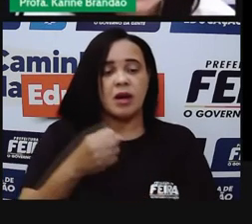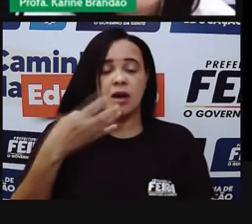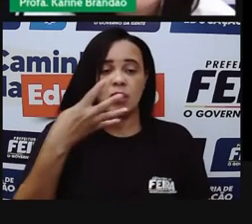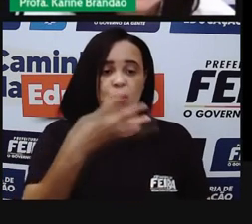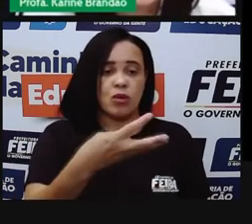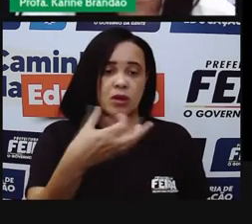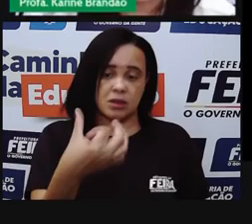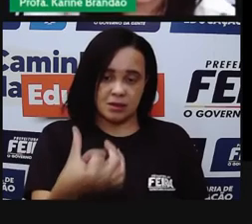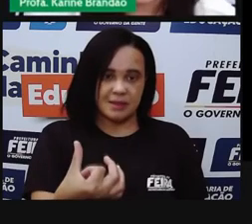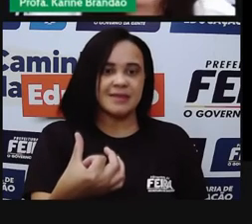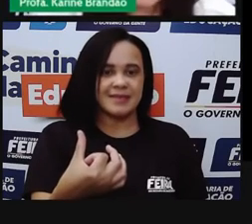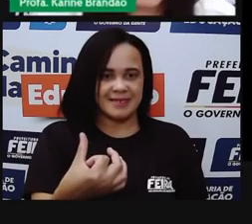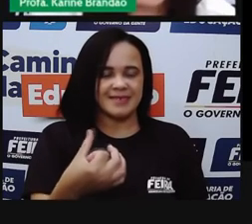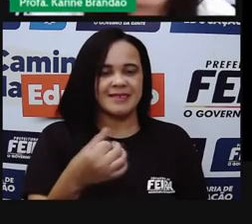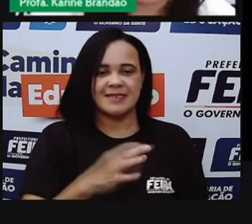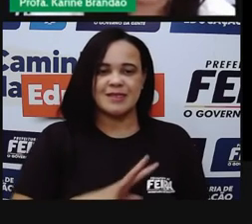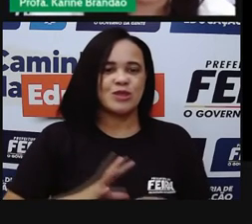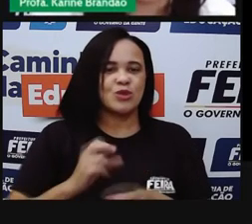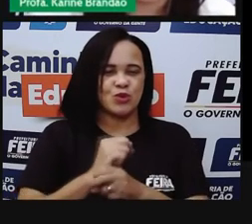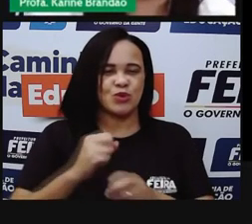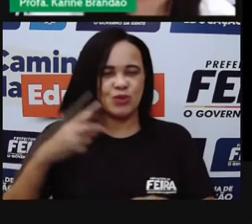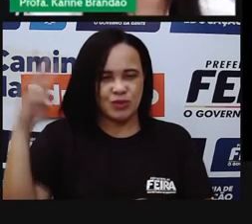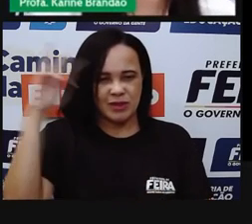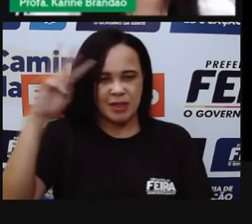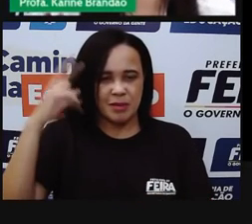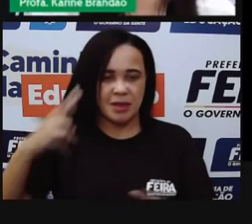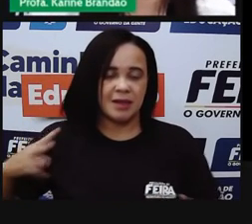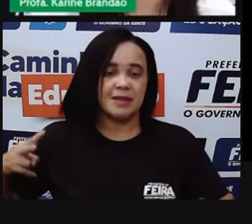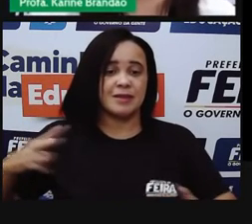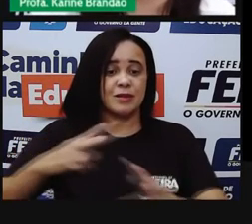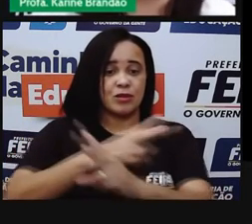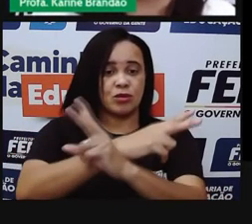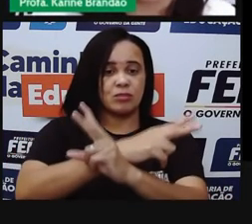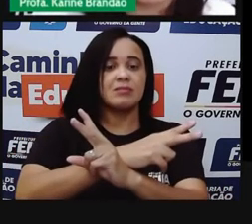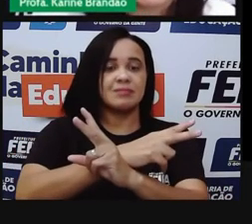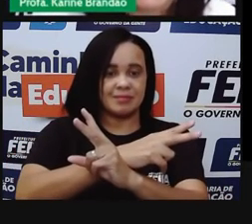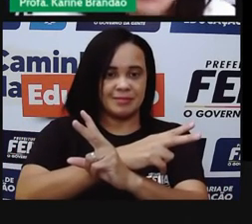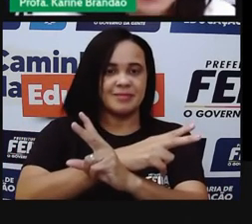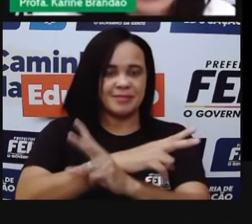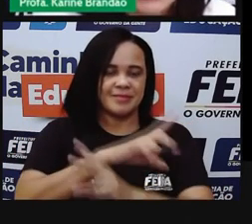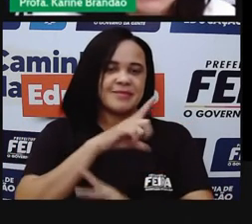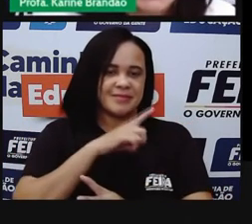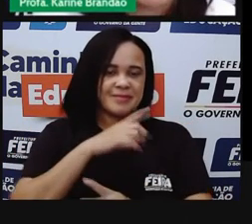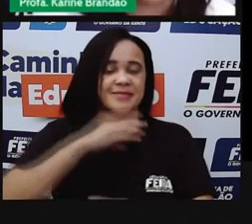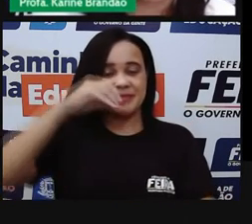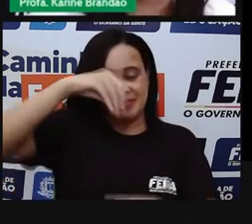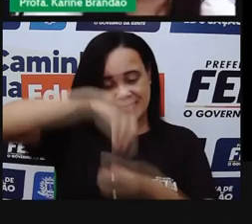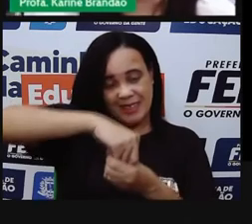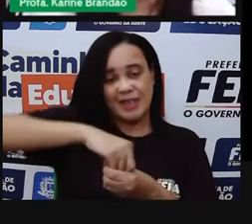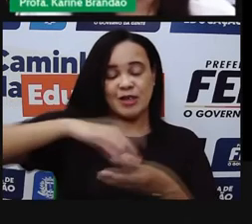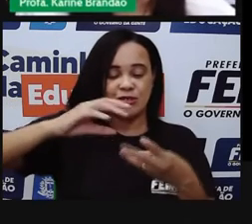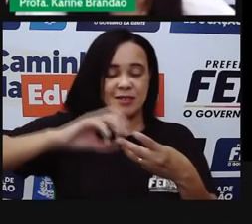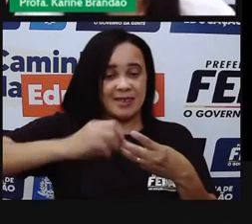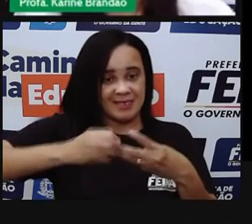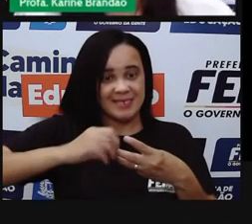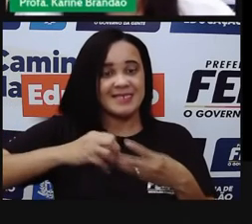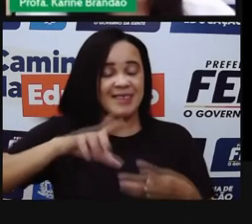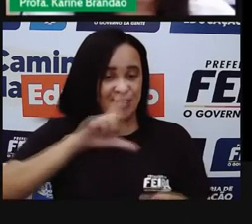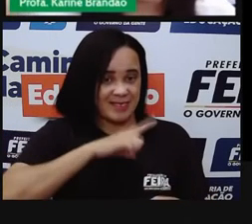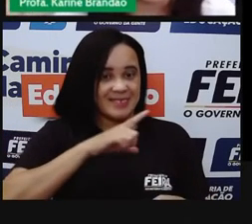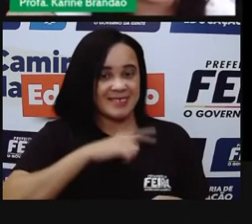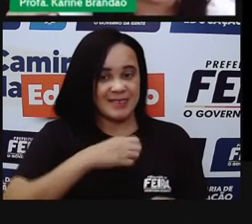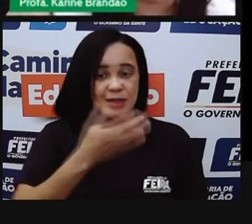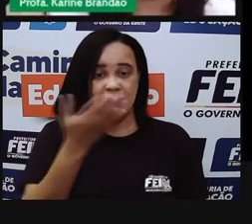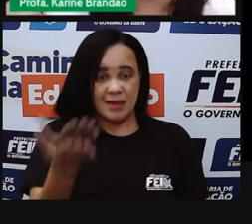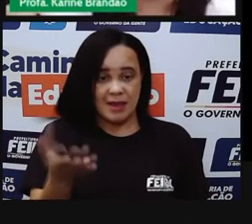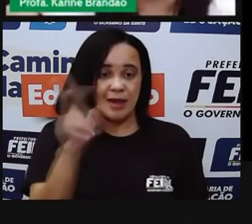toda a espécie tem. Então, por isso que eu tenho 46 cromossomos nas minhas células, porque eu recebi 23